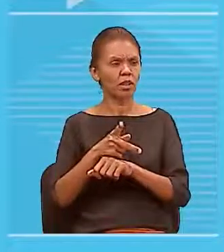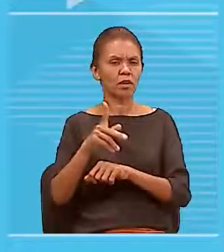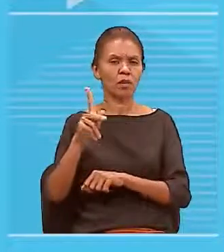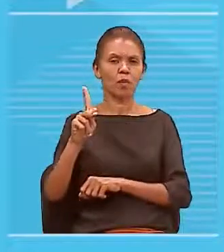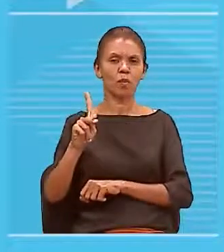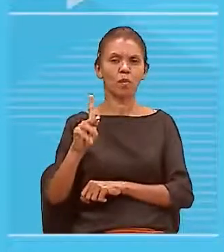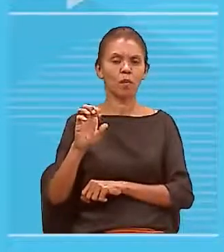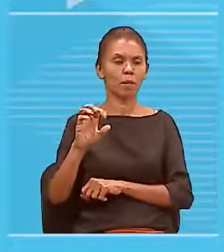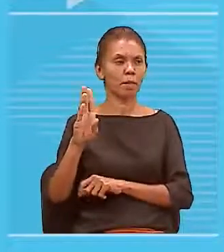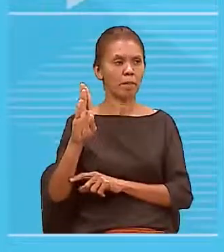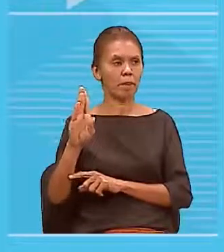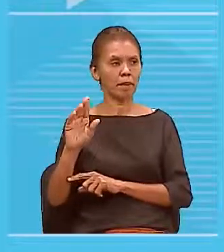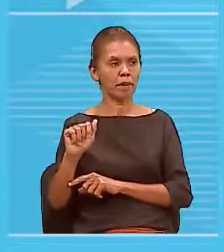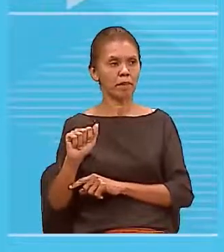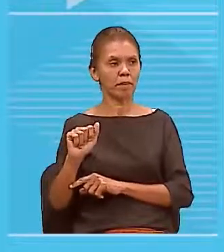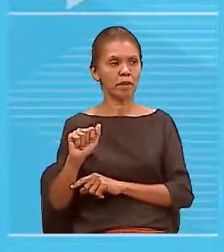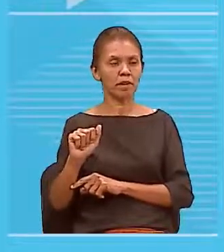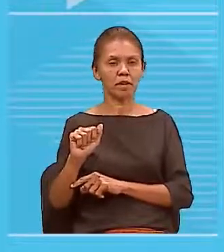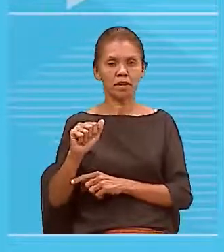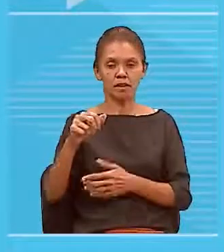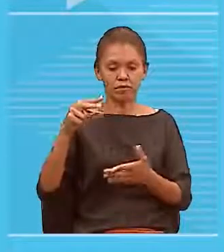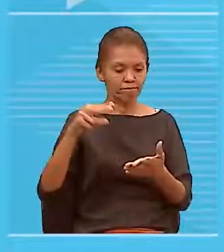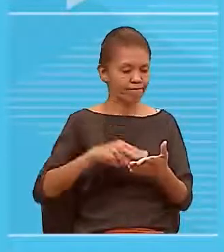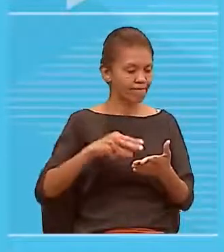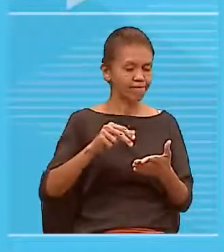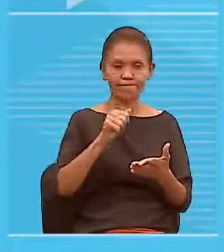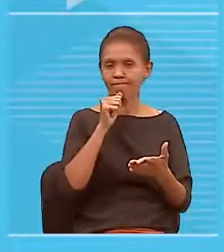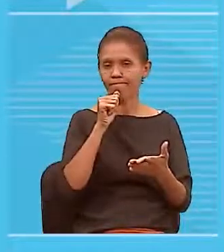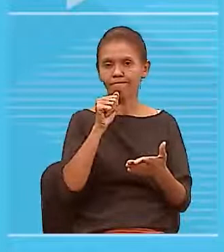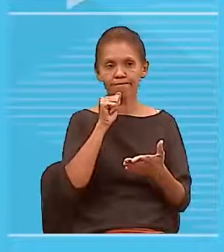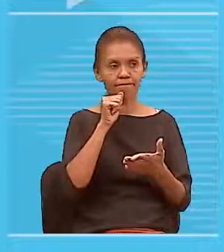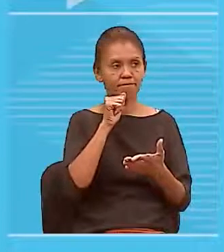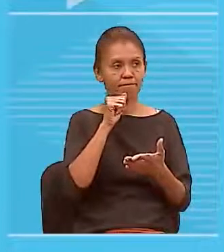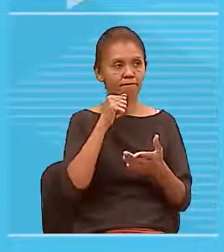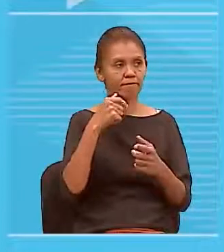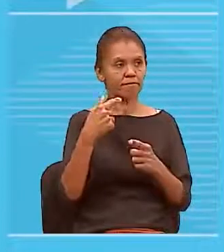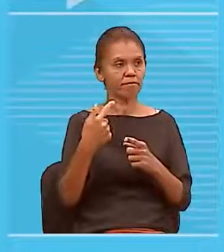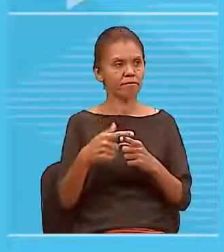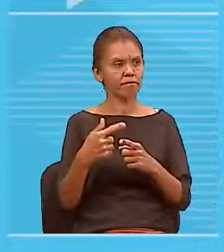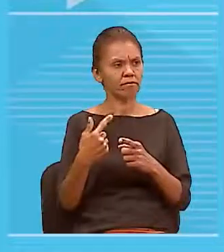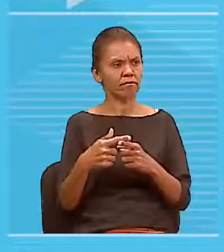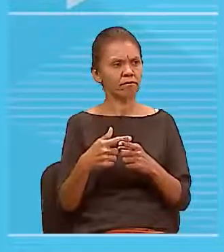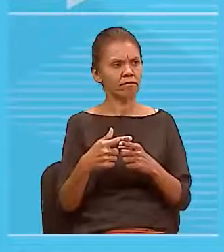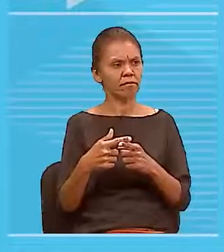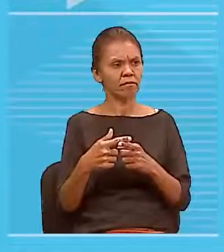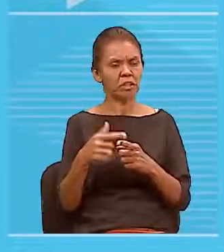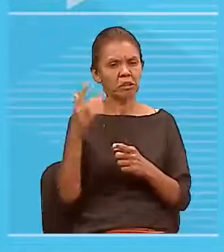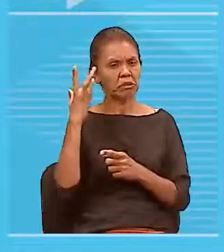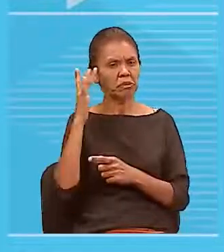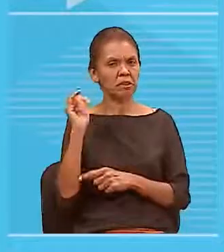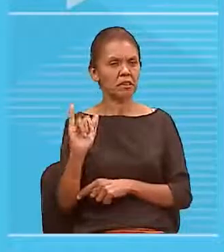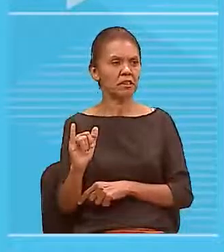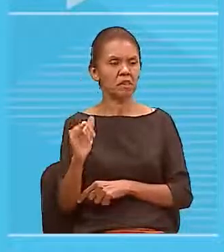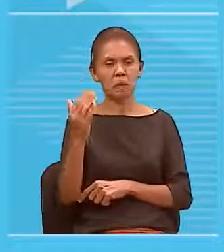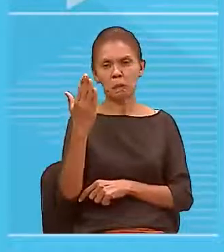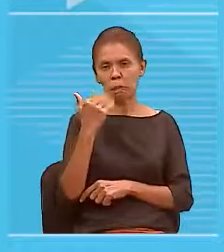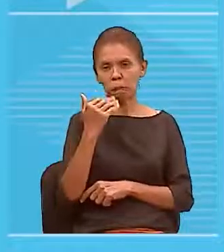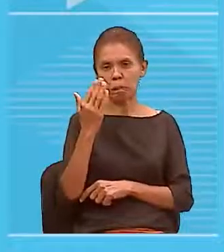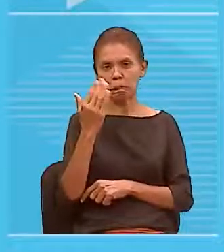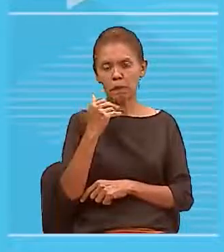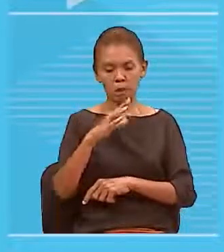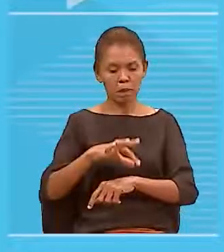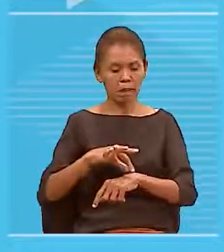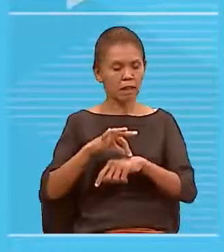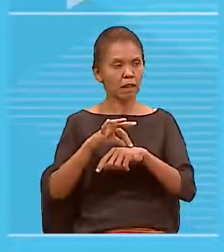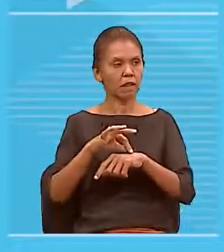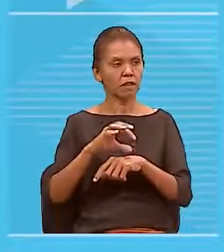até ler para eu entender o que foi que aconteceu. Eu não sei se ele faleceu porque ingeriu a carne ou porque teve contato, para mim que foi isso, com os fungos,